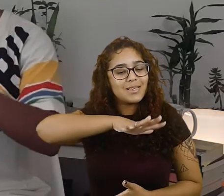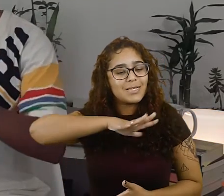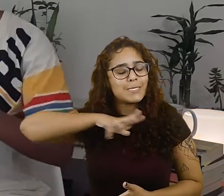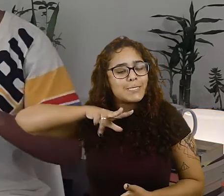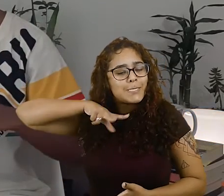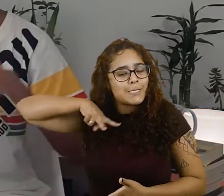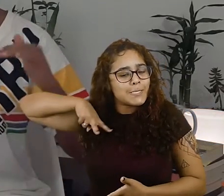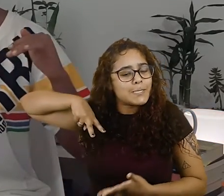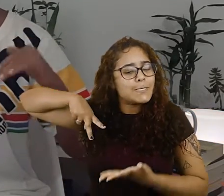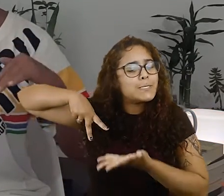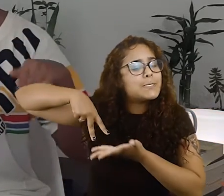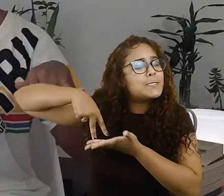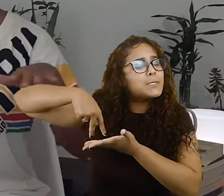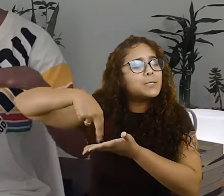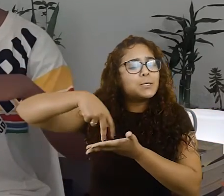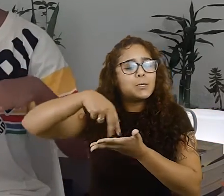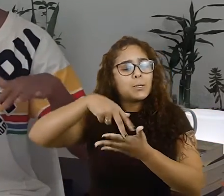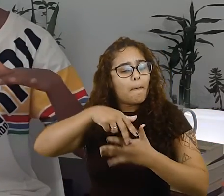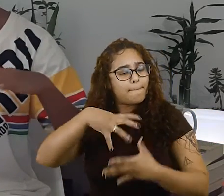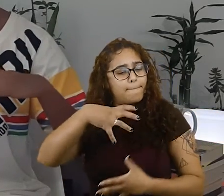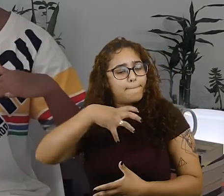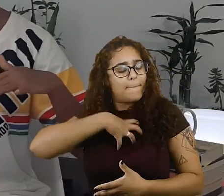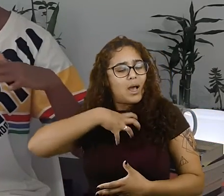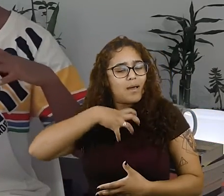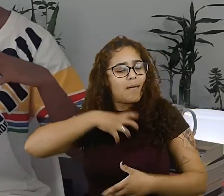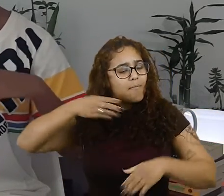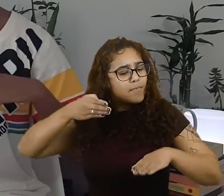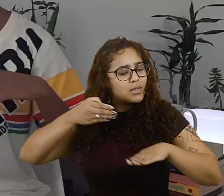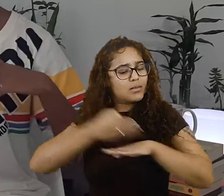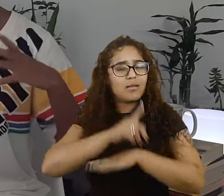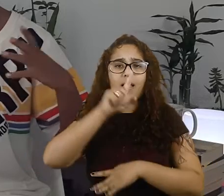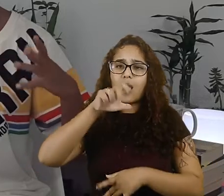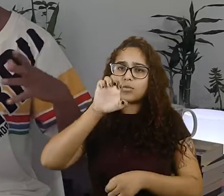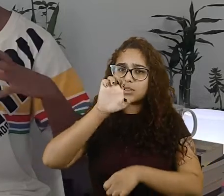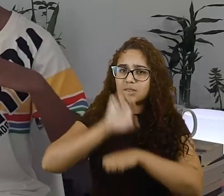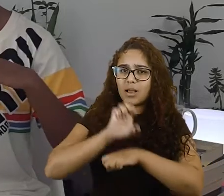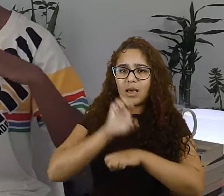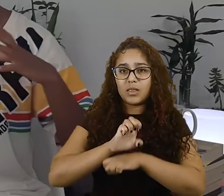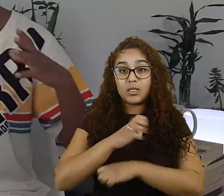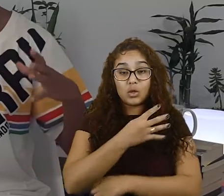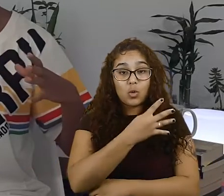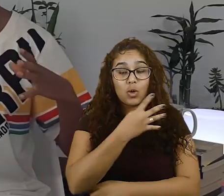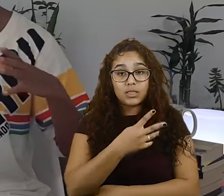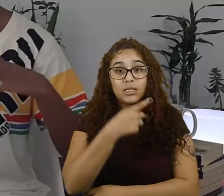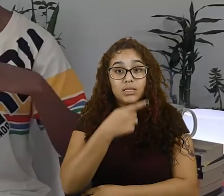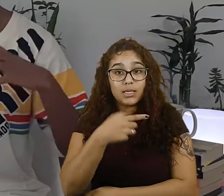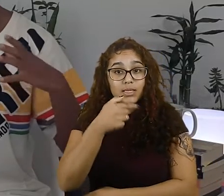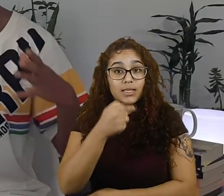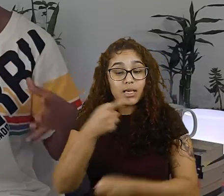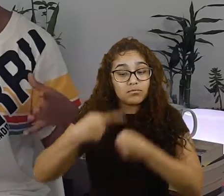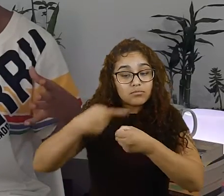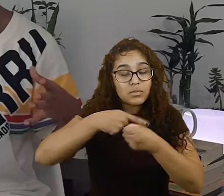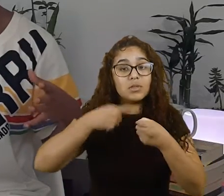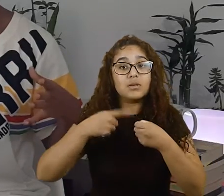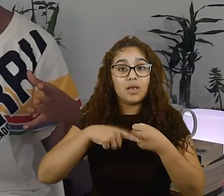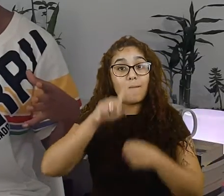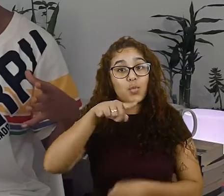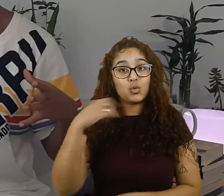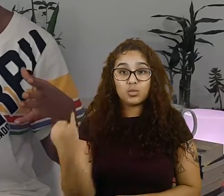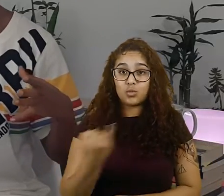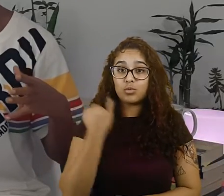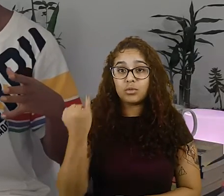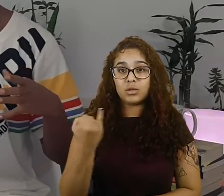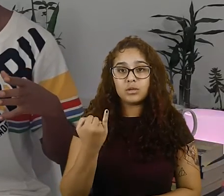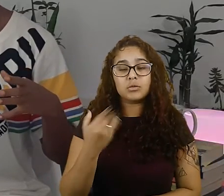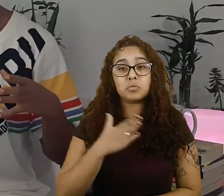atravessado esse chão, ter caminhado pela Bahia, que é um estado grande de 417